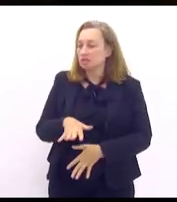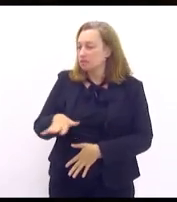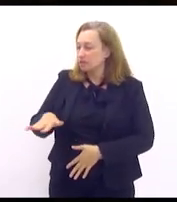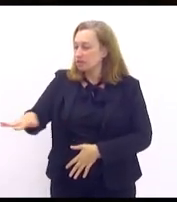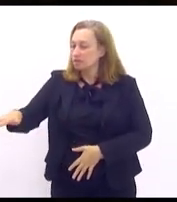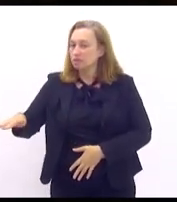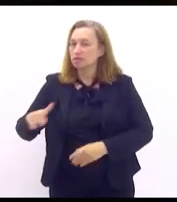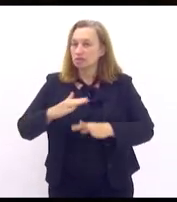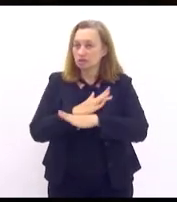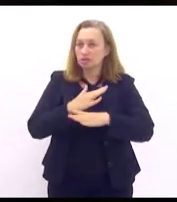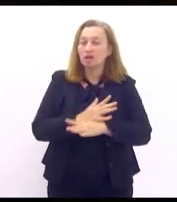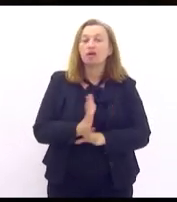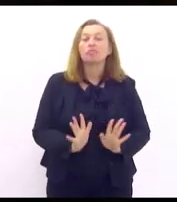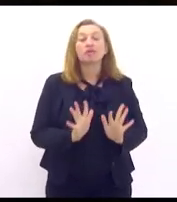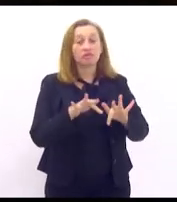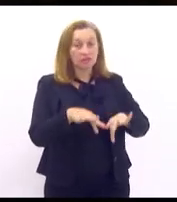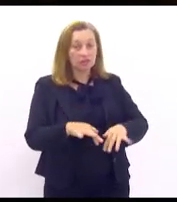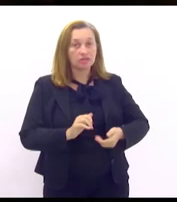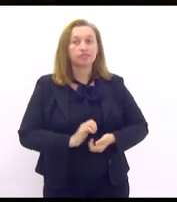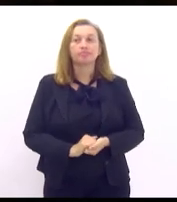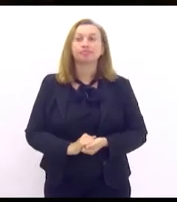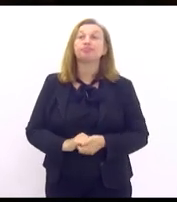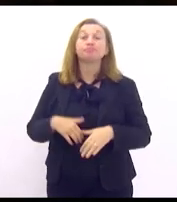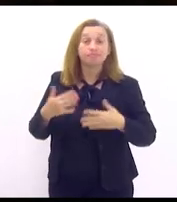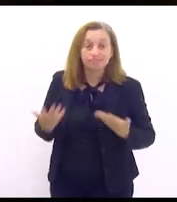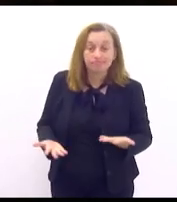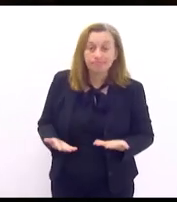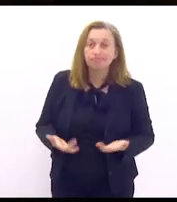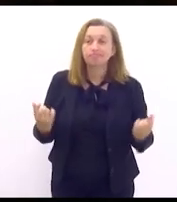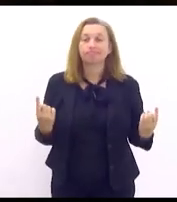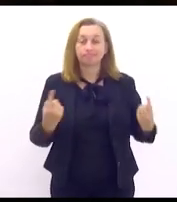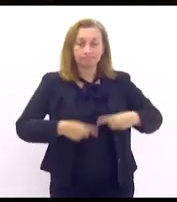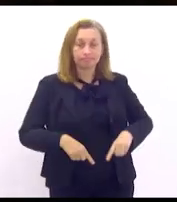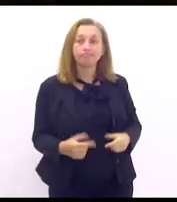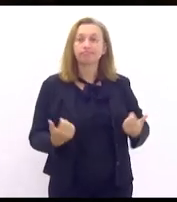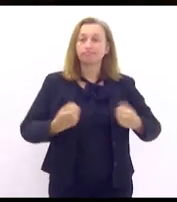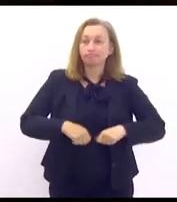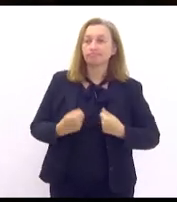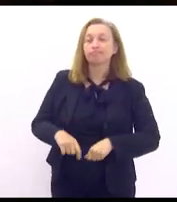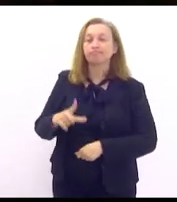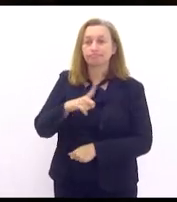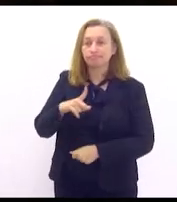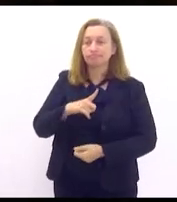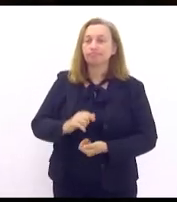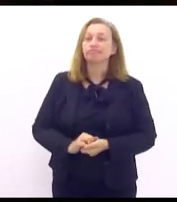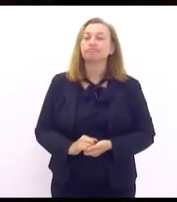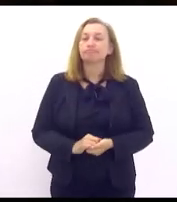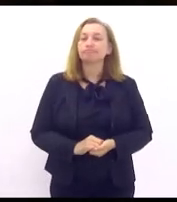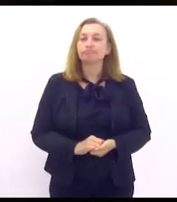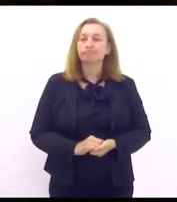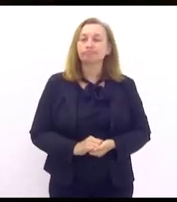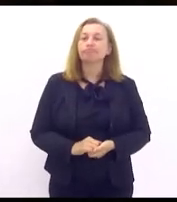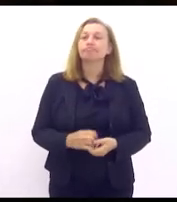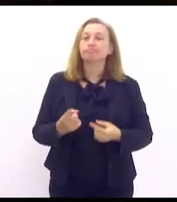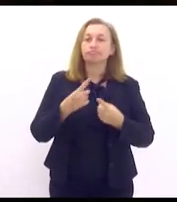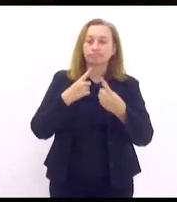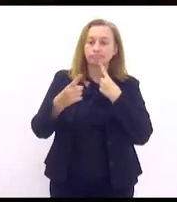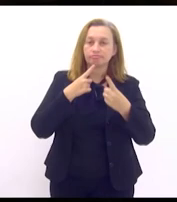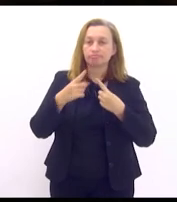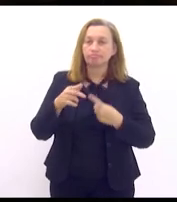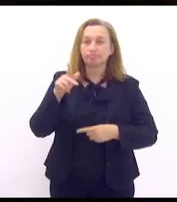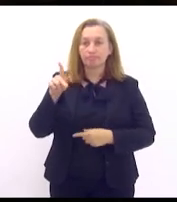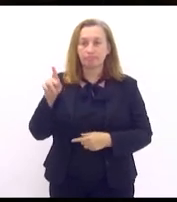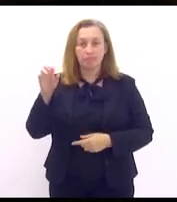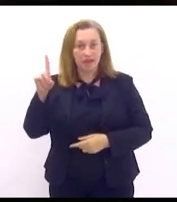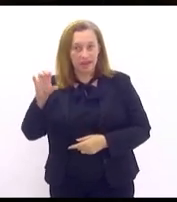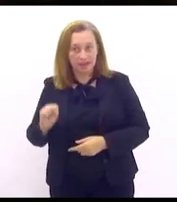cidades, sem nenhum tipo de infraestrutura. Então, esse é o desafio que a gente precisa ter. É para isso que a gente discute o PEDES, é para isso